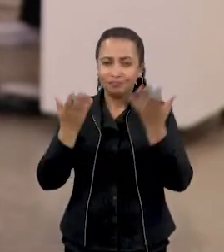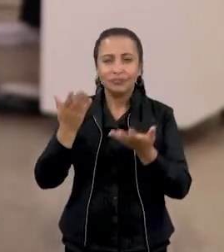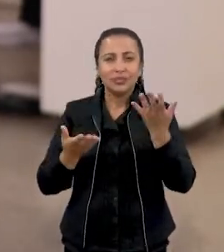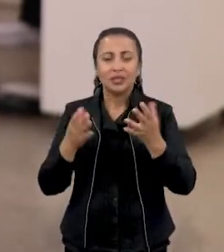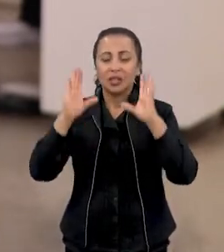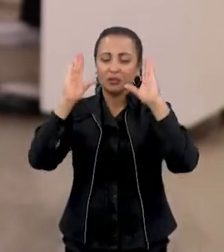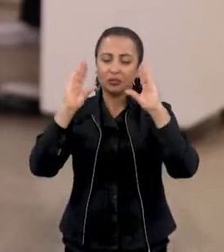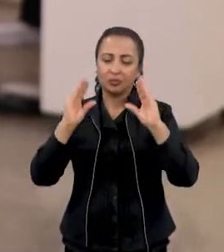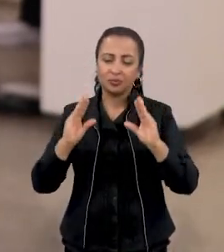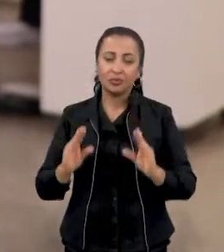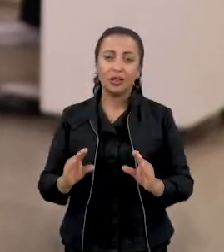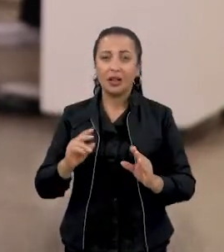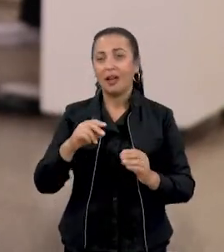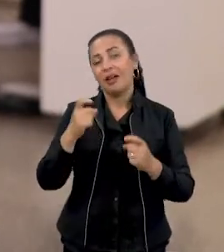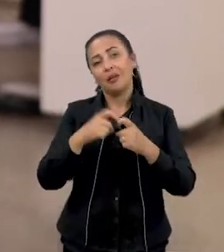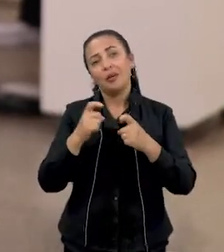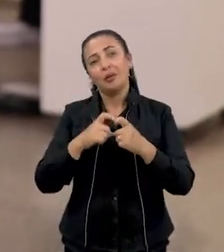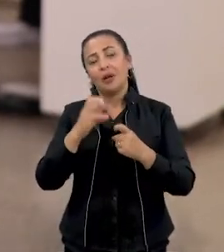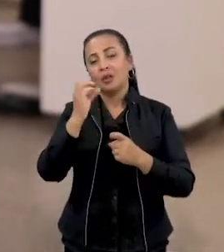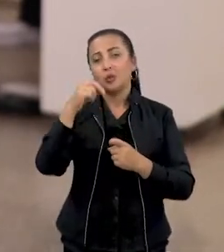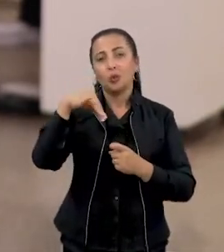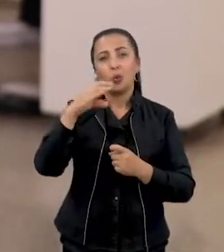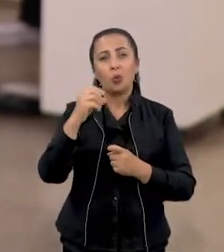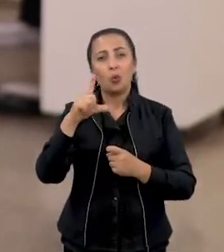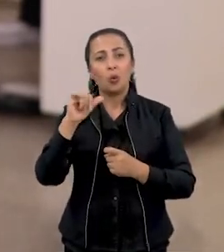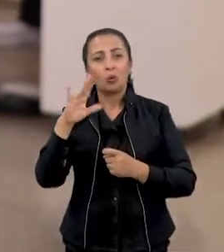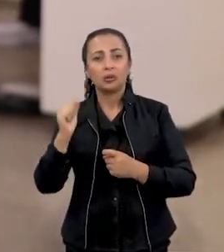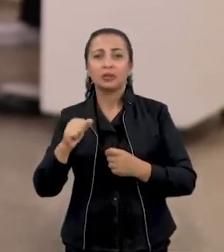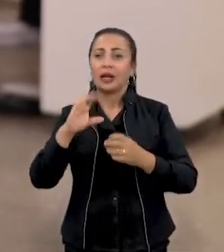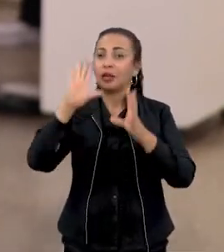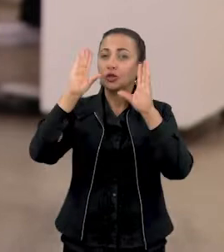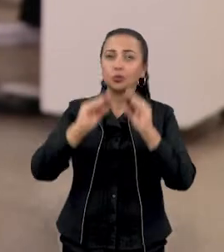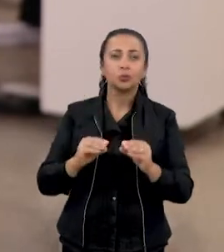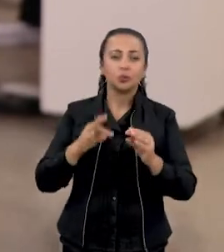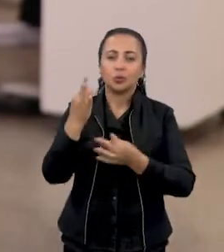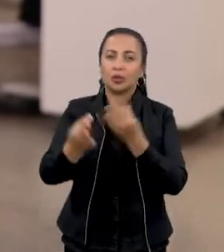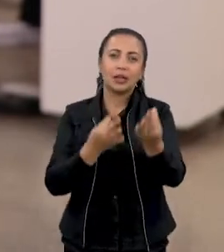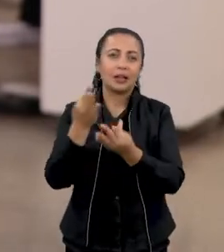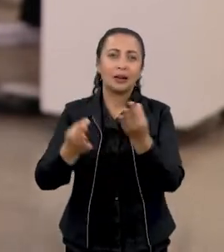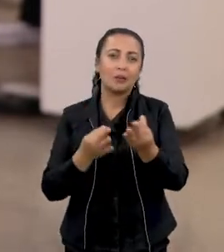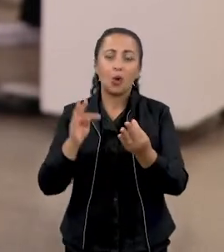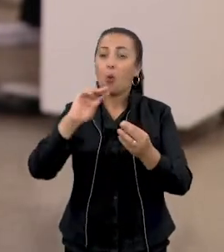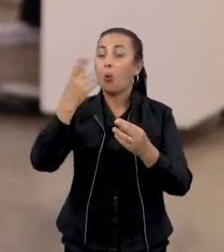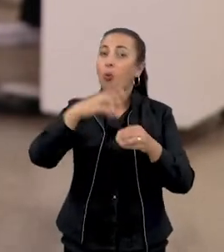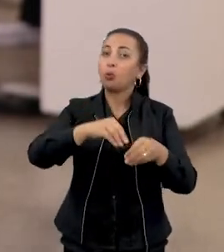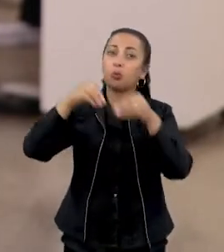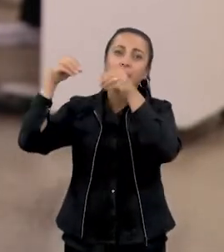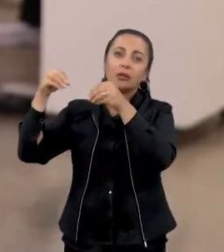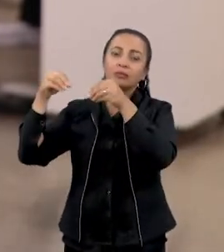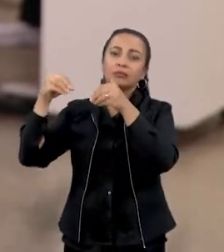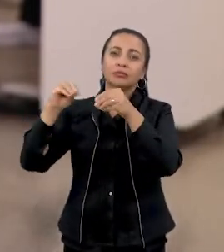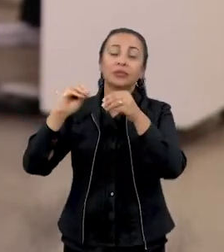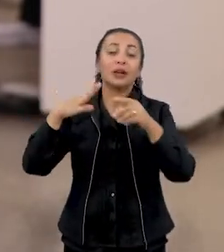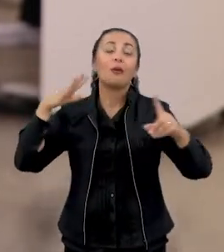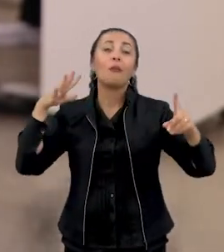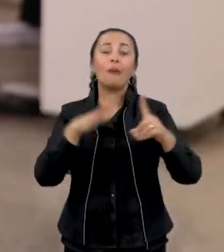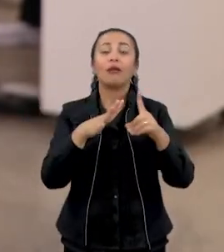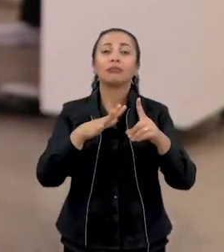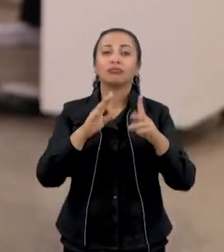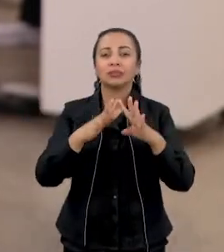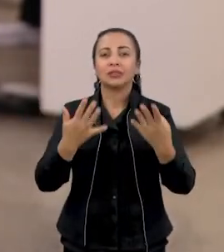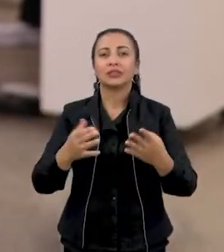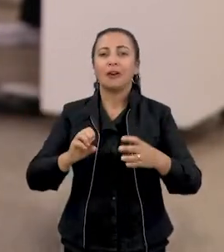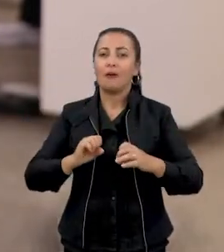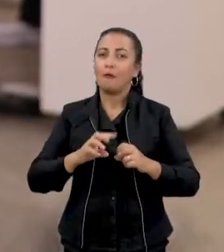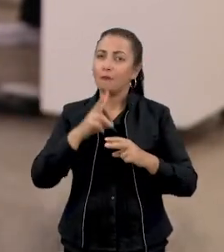para determinados níveis, o oncologista tem de diminuir a dose do quimioterápico ou até suspender o tratamento. E qual o impacto